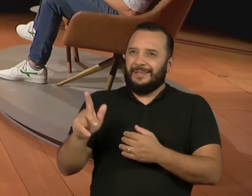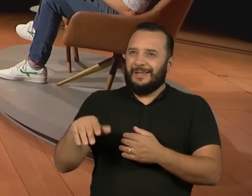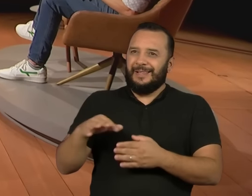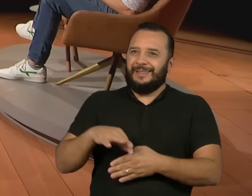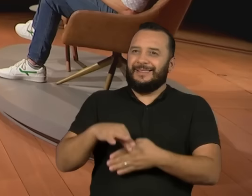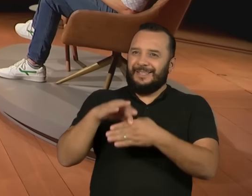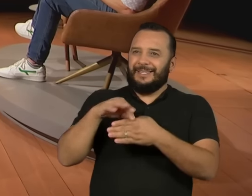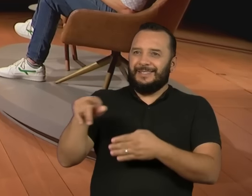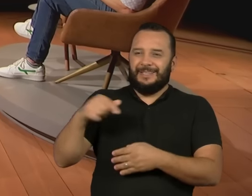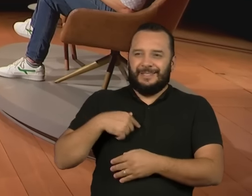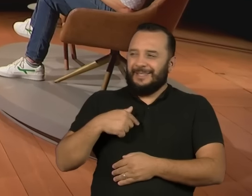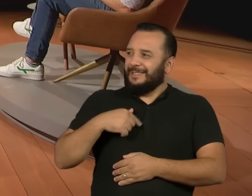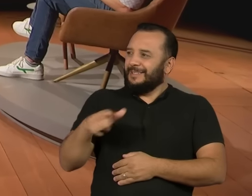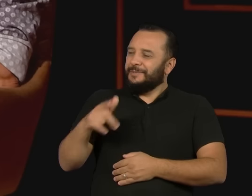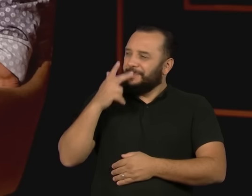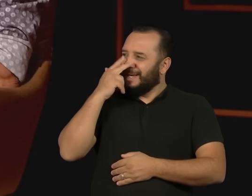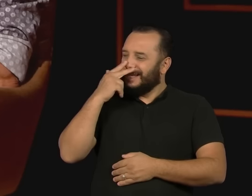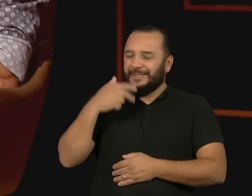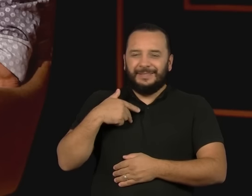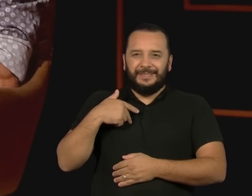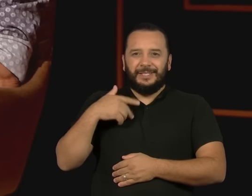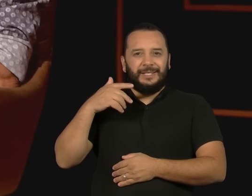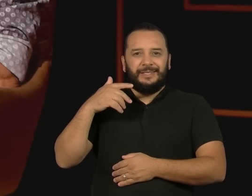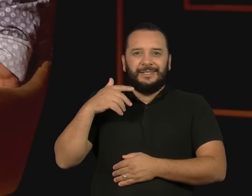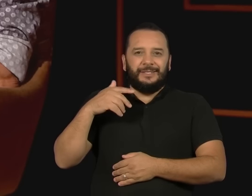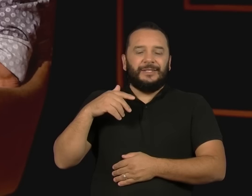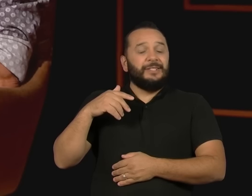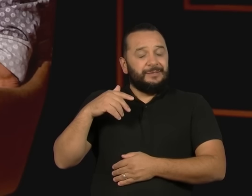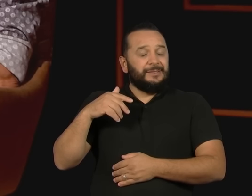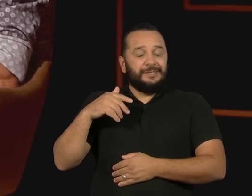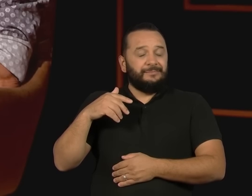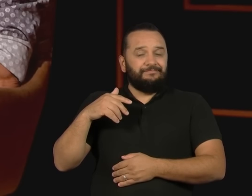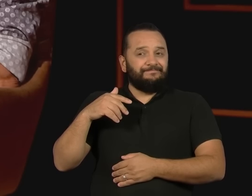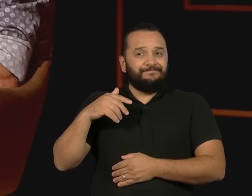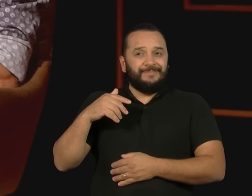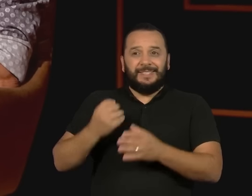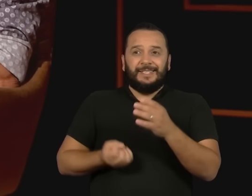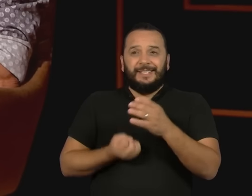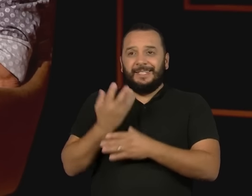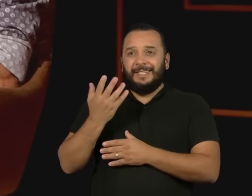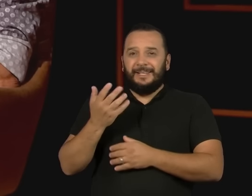ele toca vira ouro, assim. E Luiz, cara,